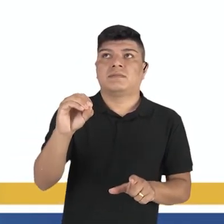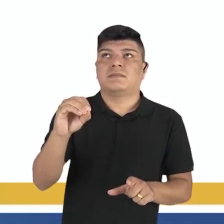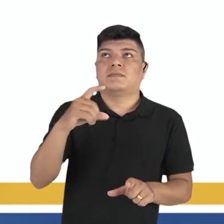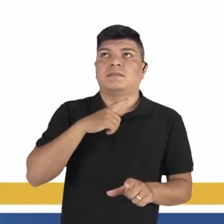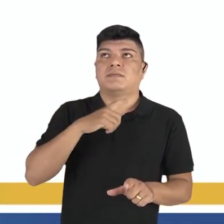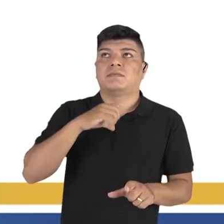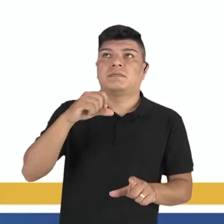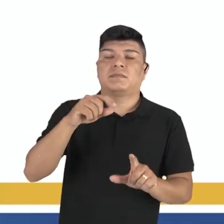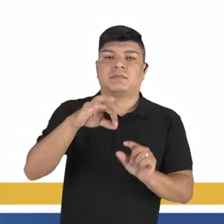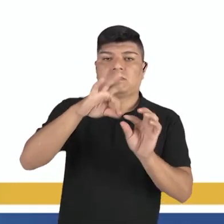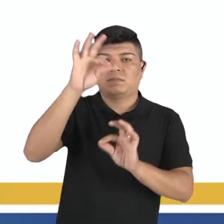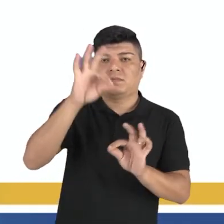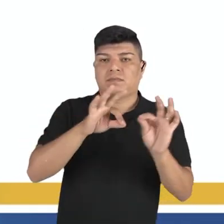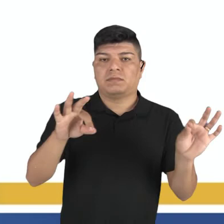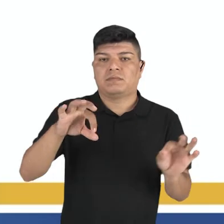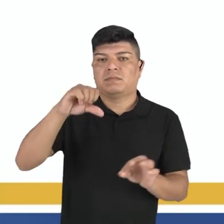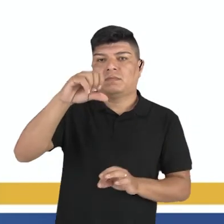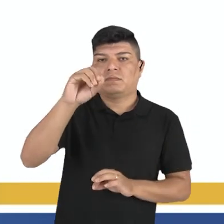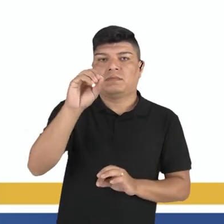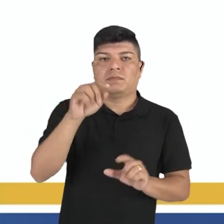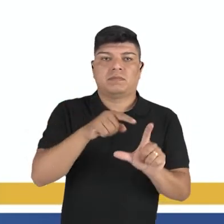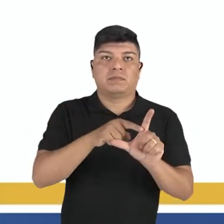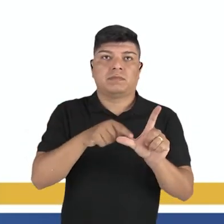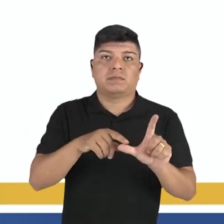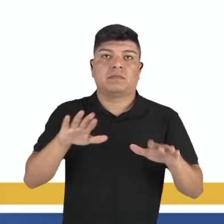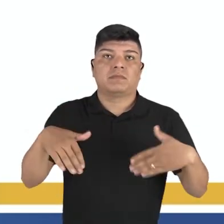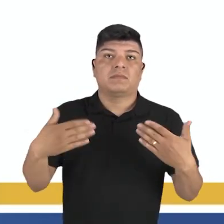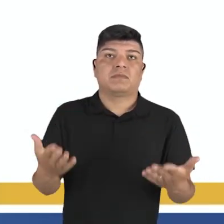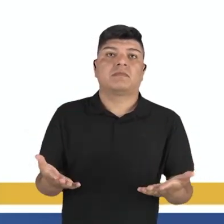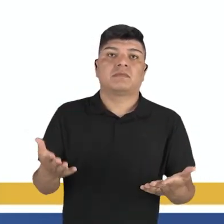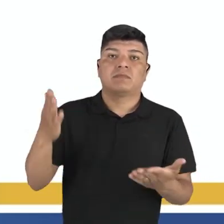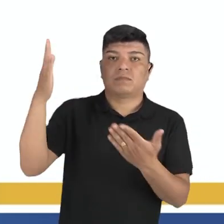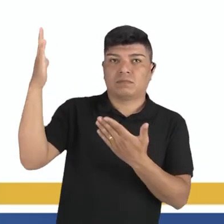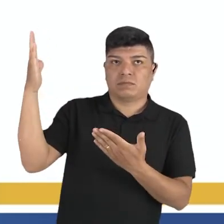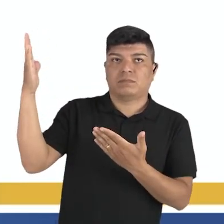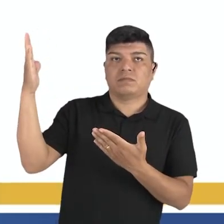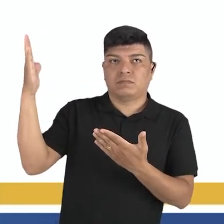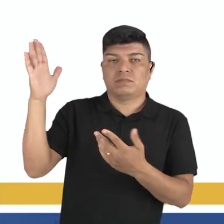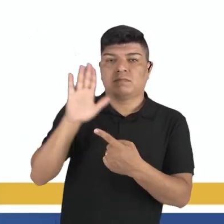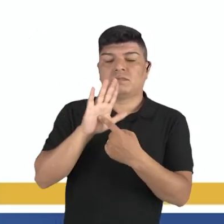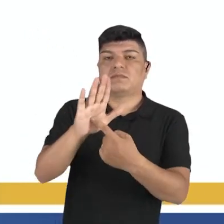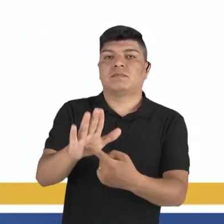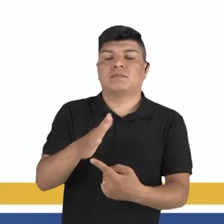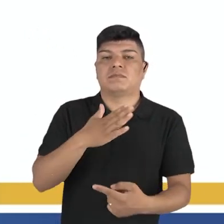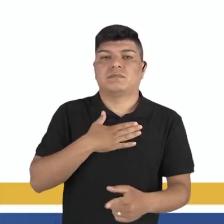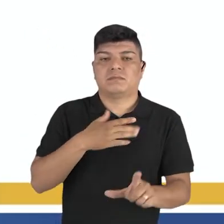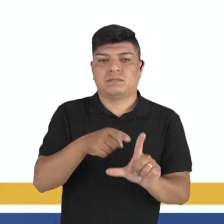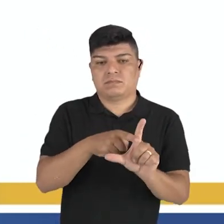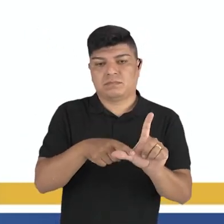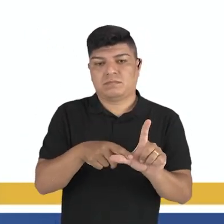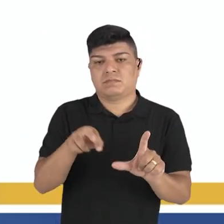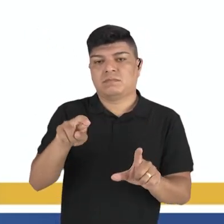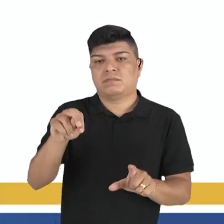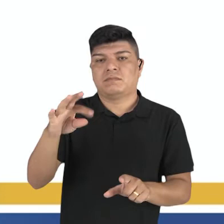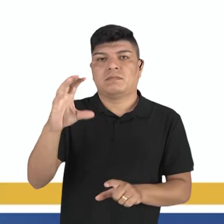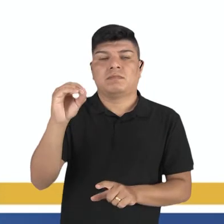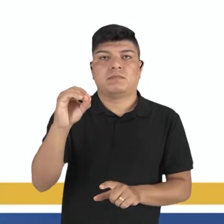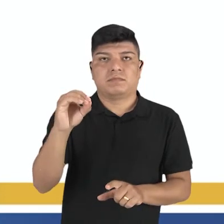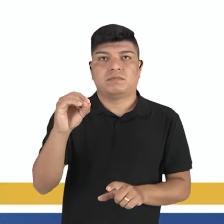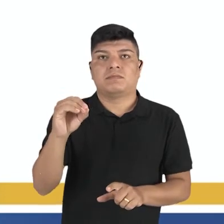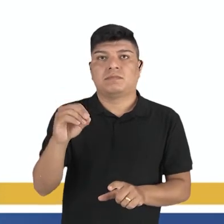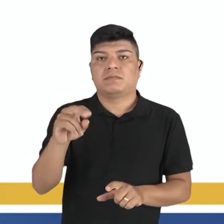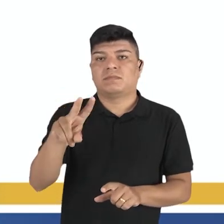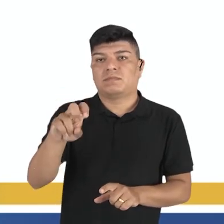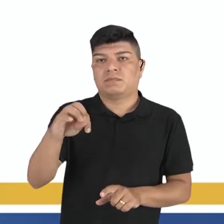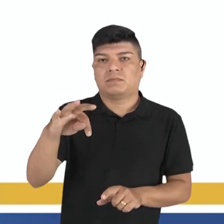90 graus. E aí é só preciso olhar para quais vértices, né, está ali representado o meu ângulo reto. Bom, ali no